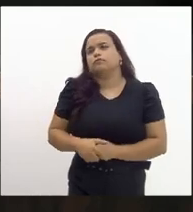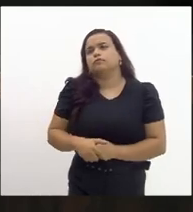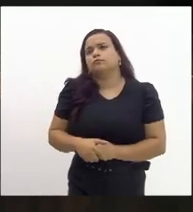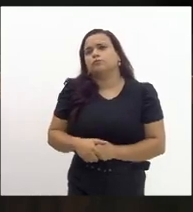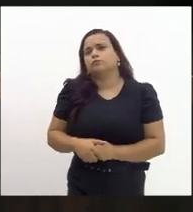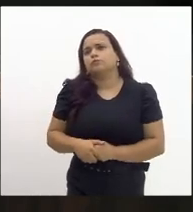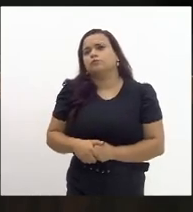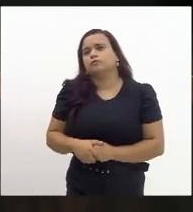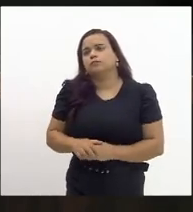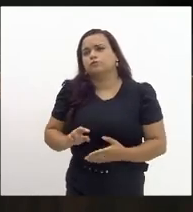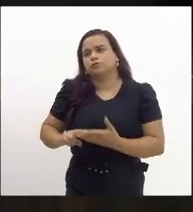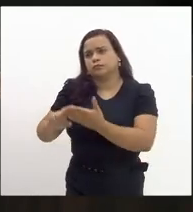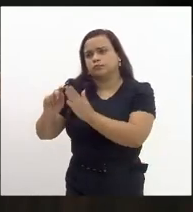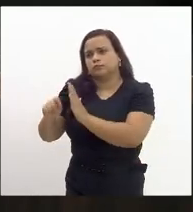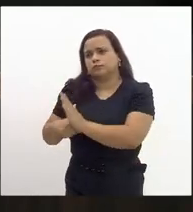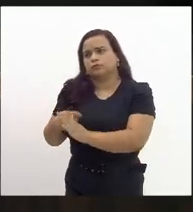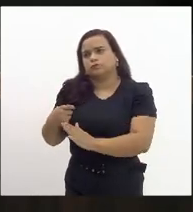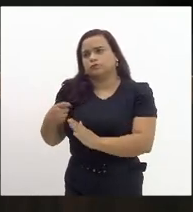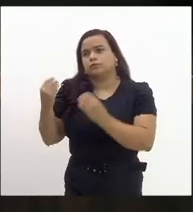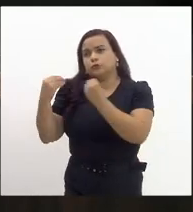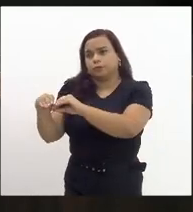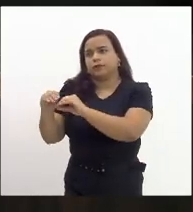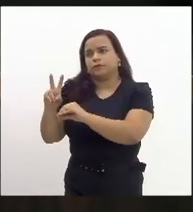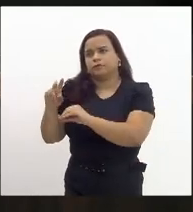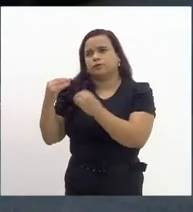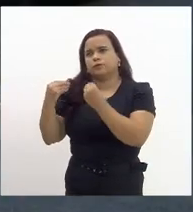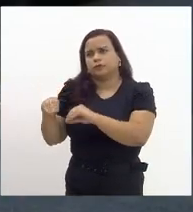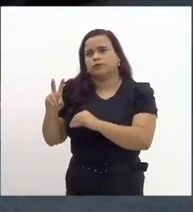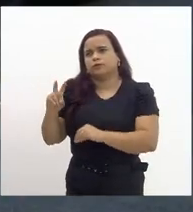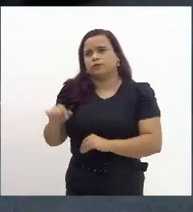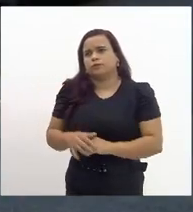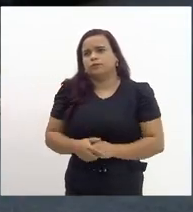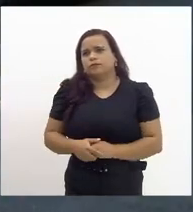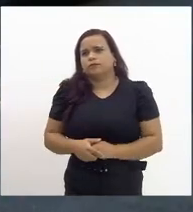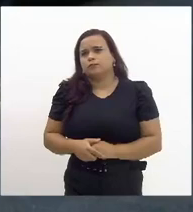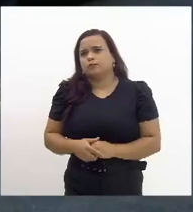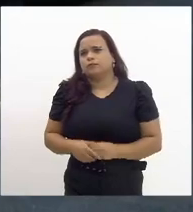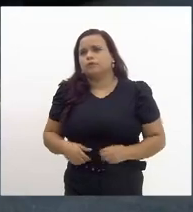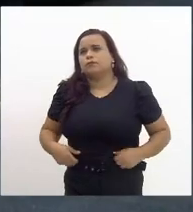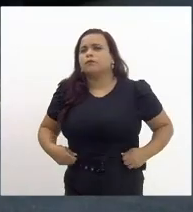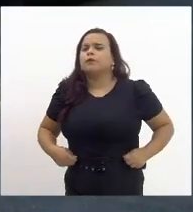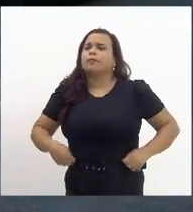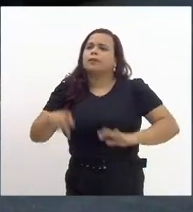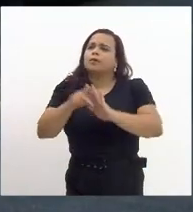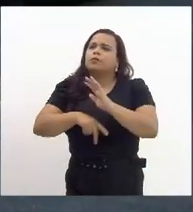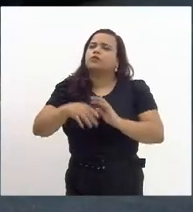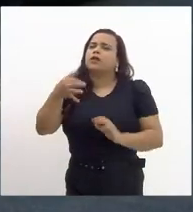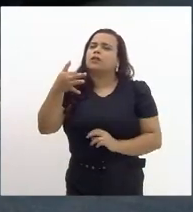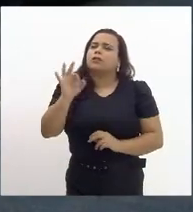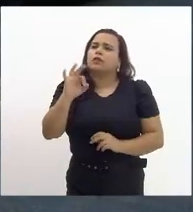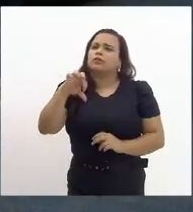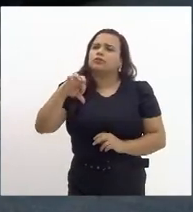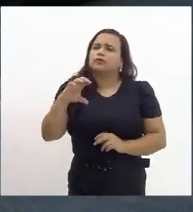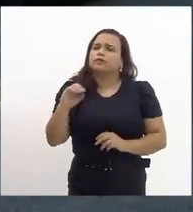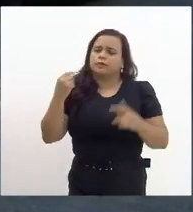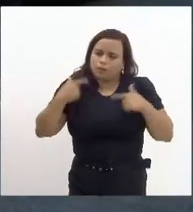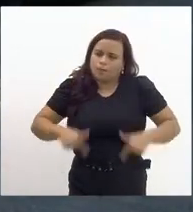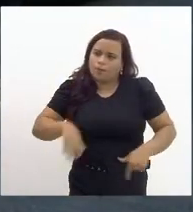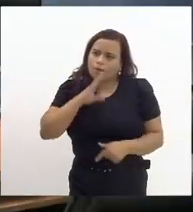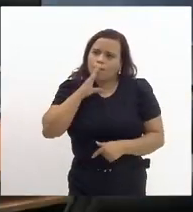estão aprovados, vai à publicação. Deputado, questão de promulgação. Ordem, o projeto de resolução 1090, abstenção, por